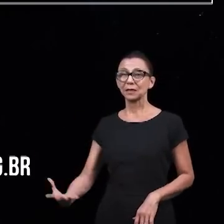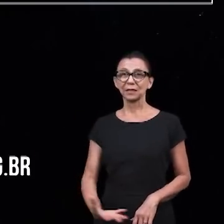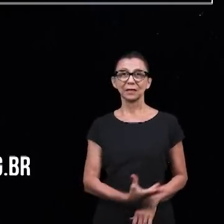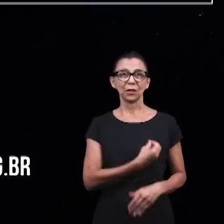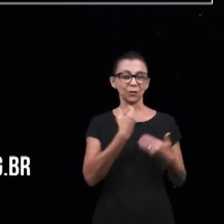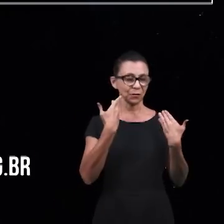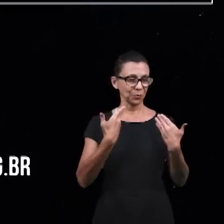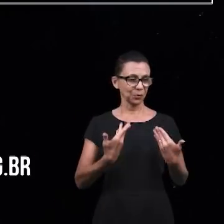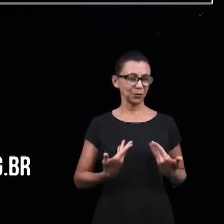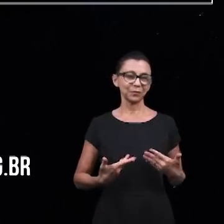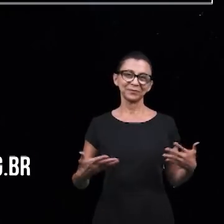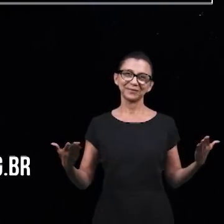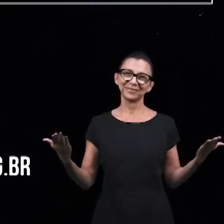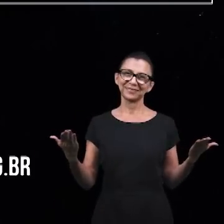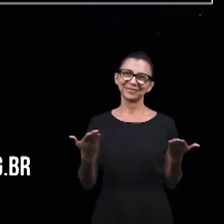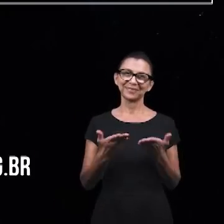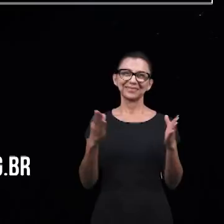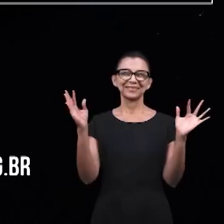agora sou